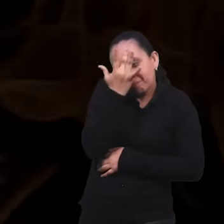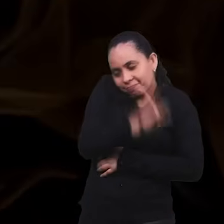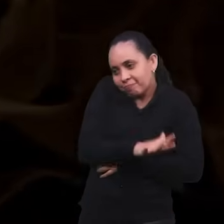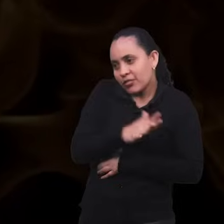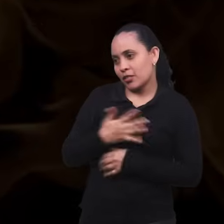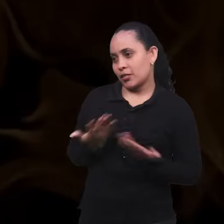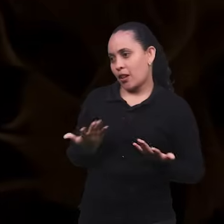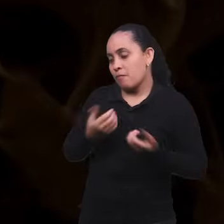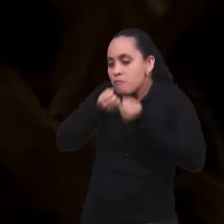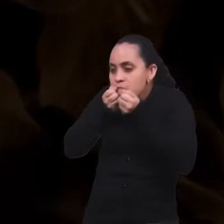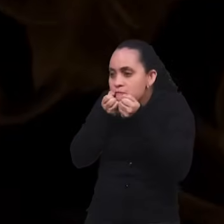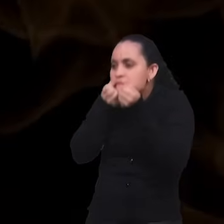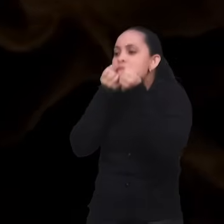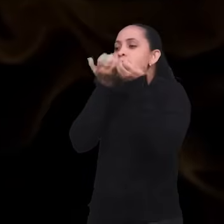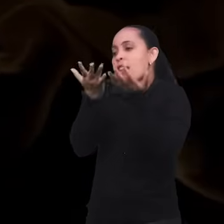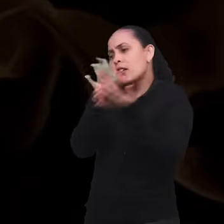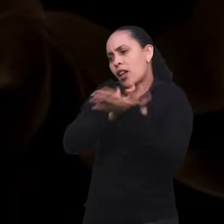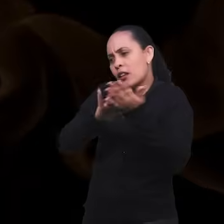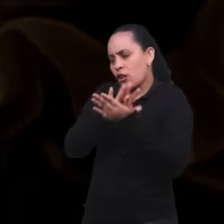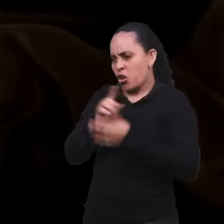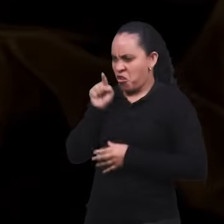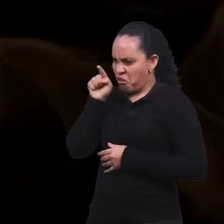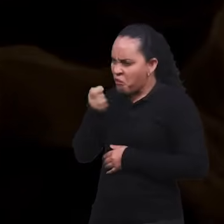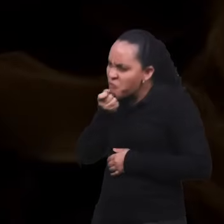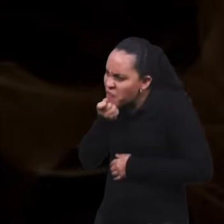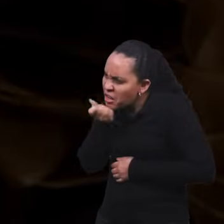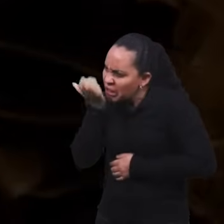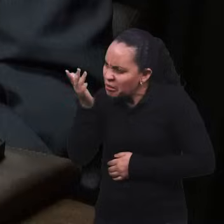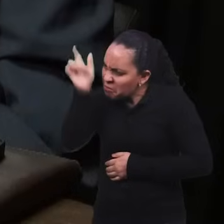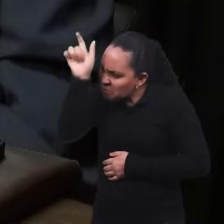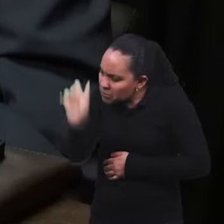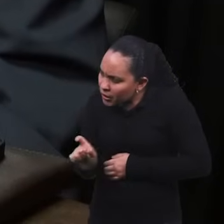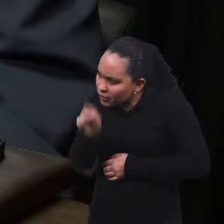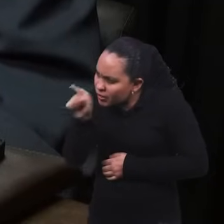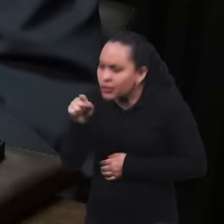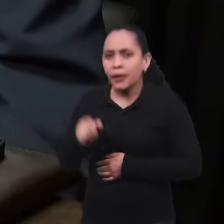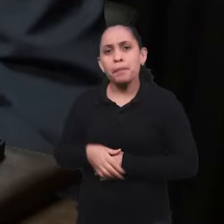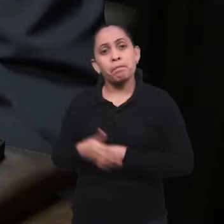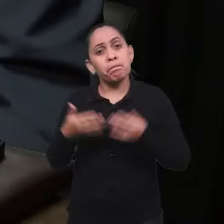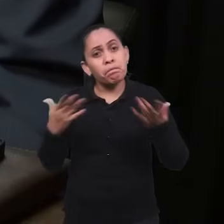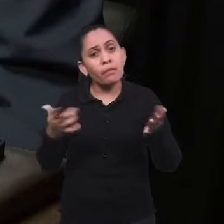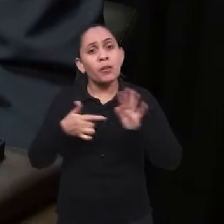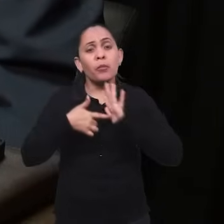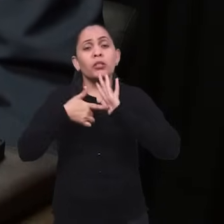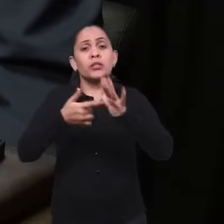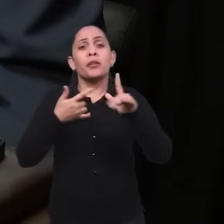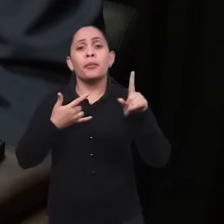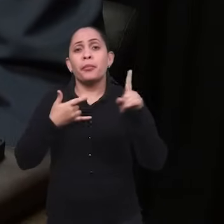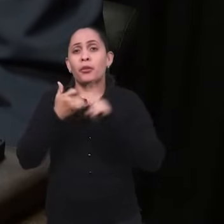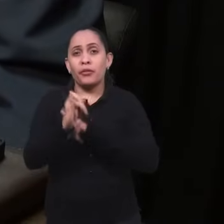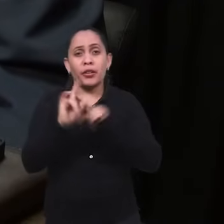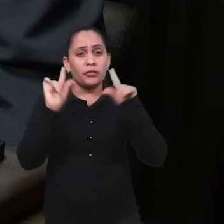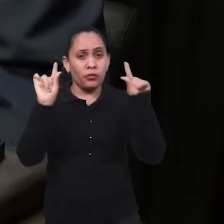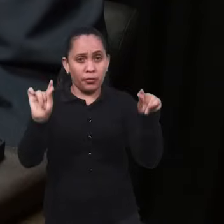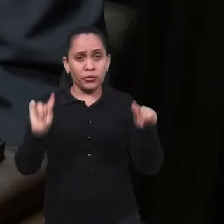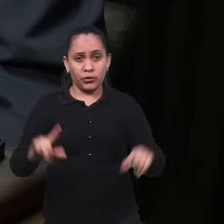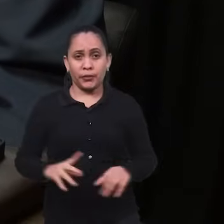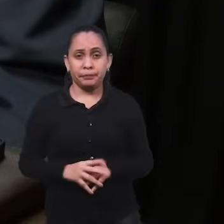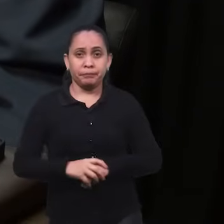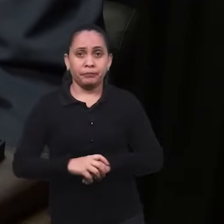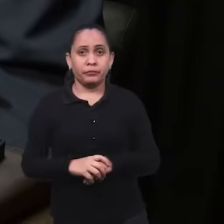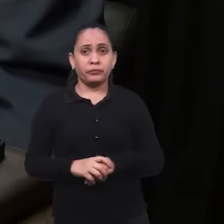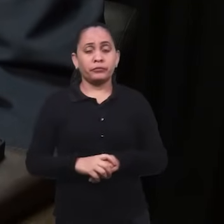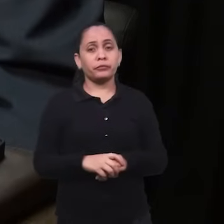mãe o declarei, e tu declarei a ti, né? Então, mostrando aqui, né, profeticamente, nós havíamos comentado